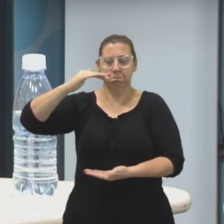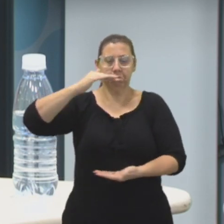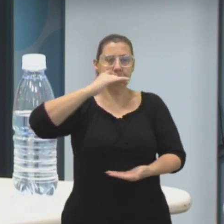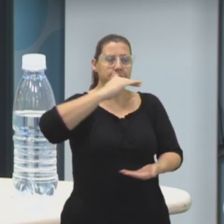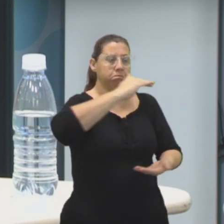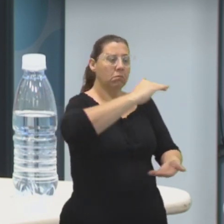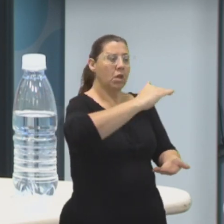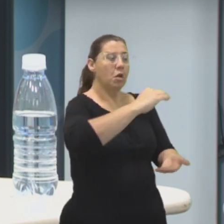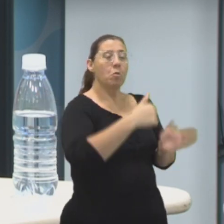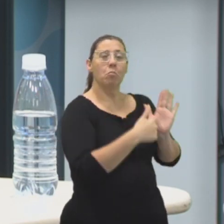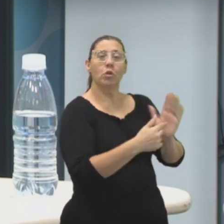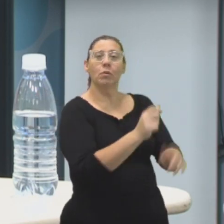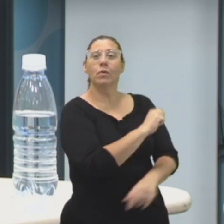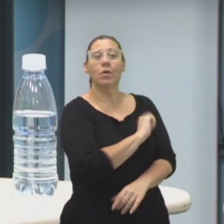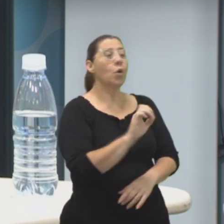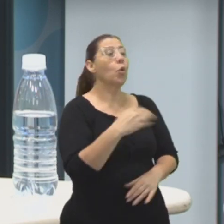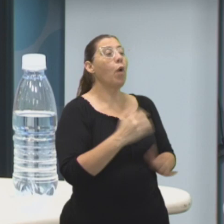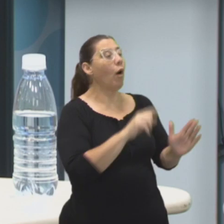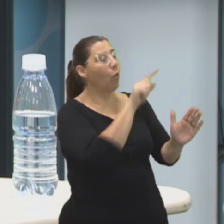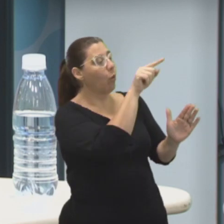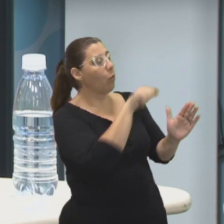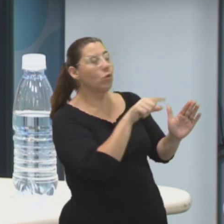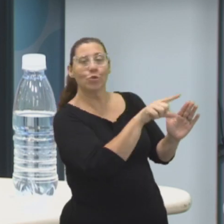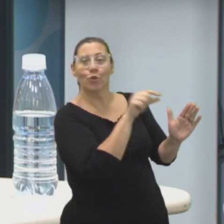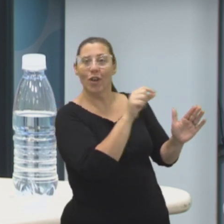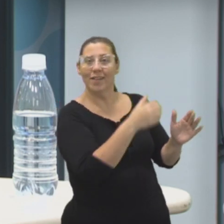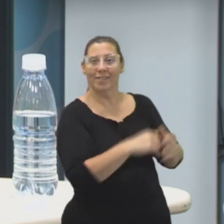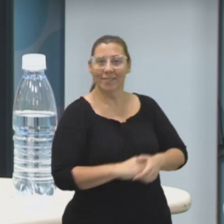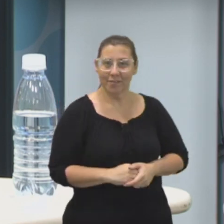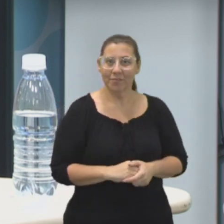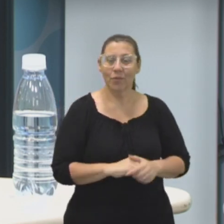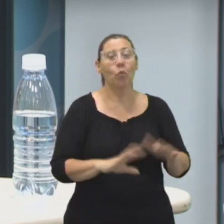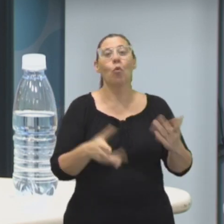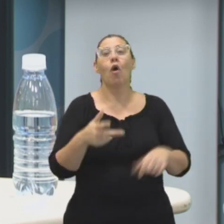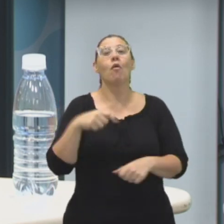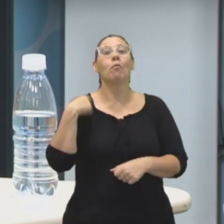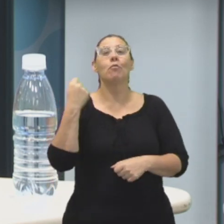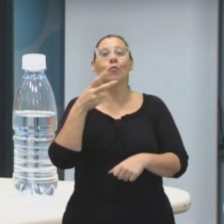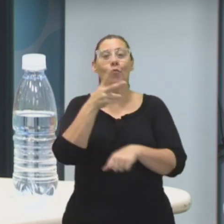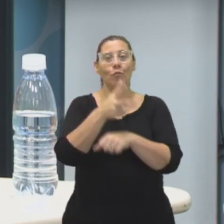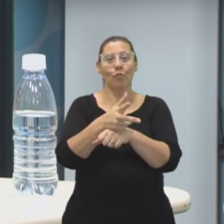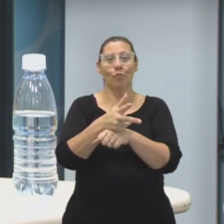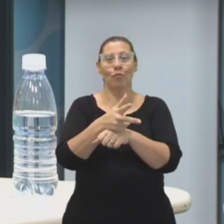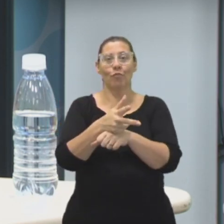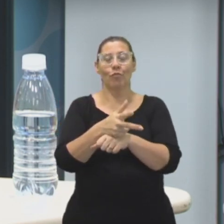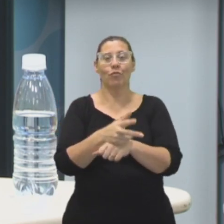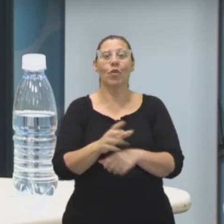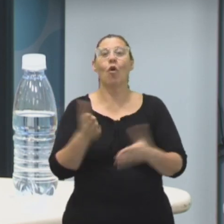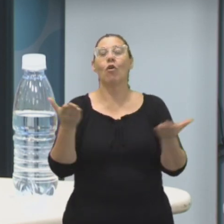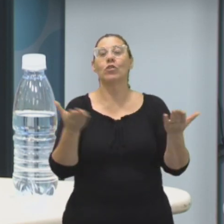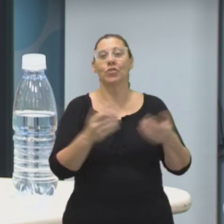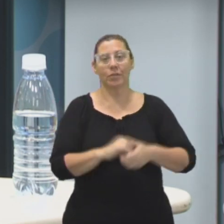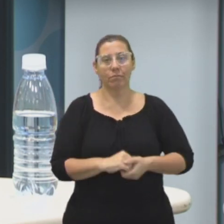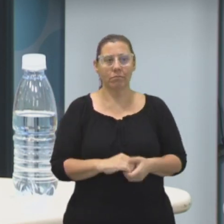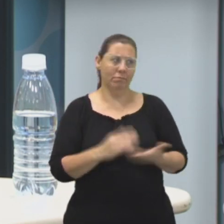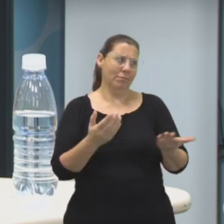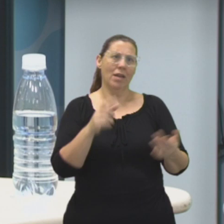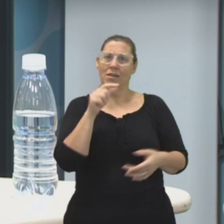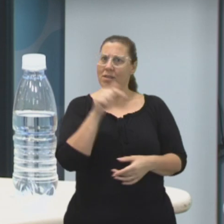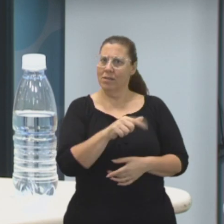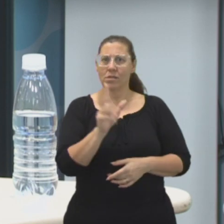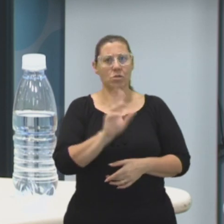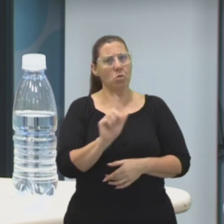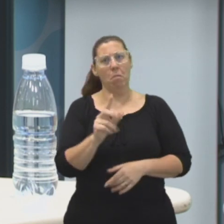né? Pode ter um outro nome, mas você não está relacionado de fato com uma ação pedagógica onde eu